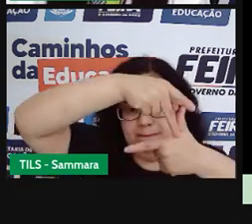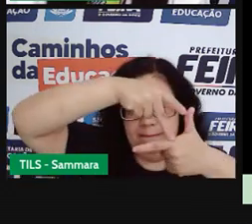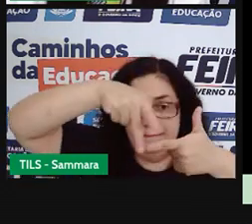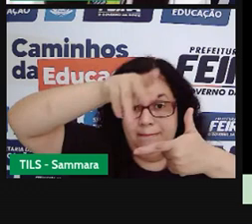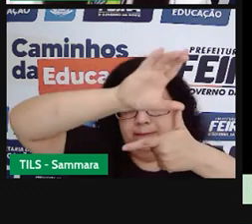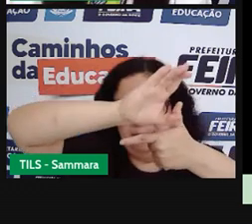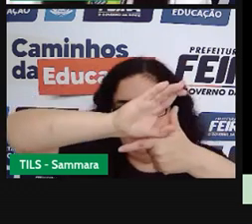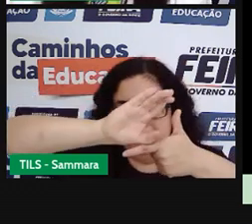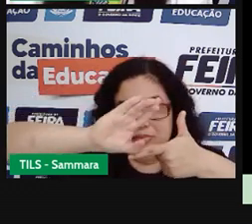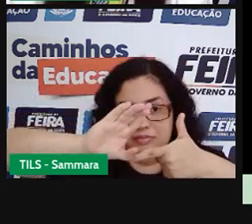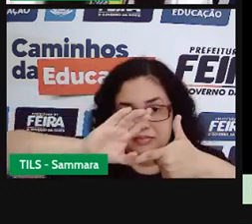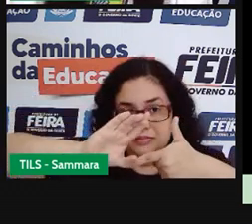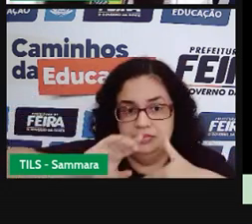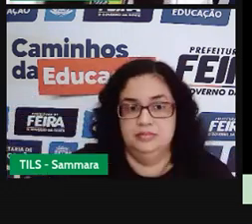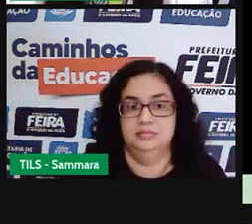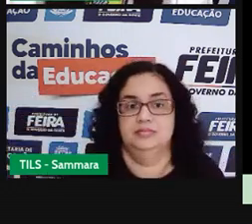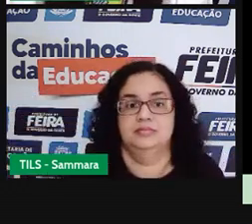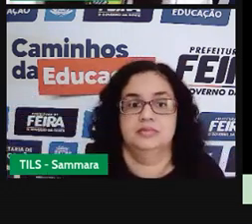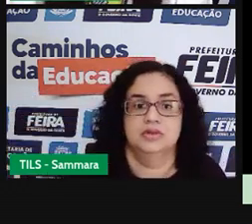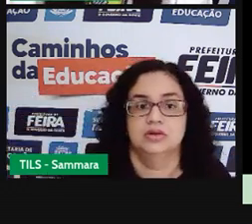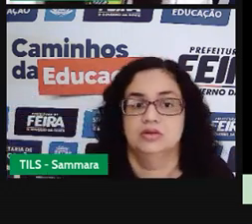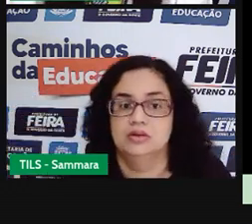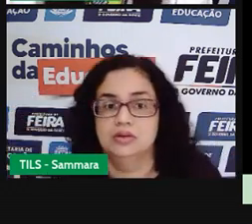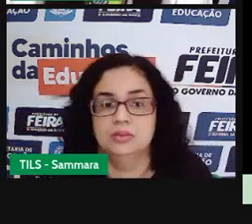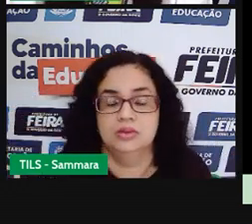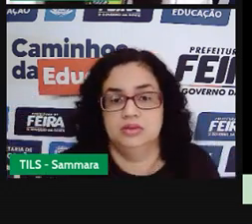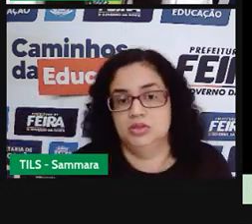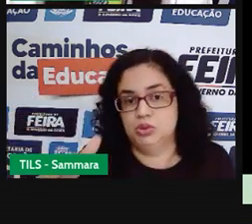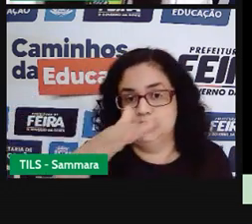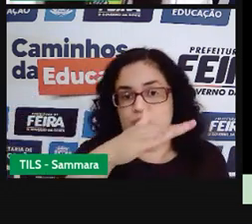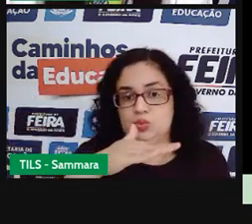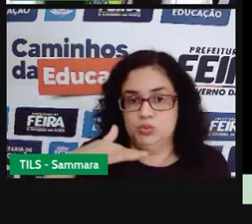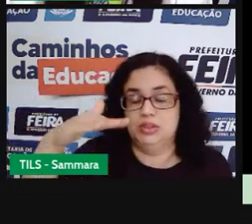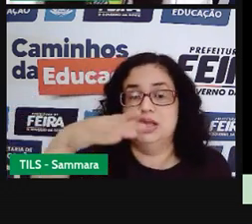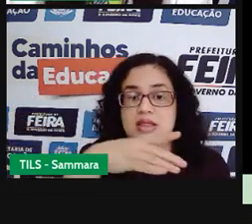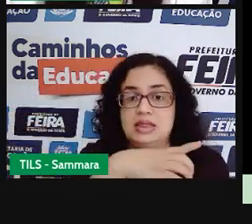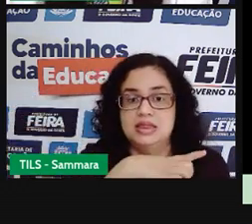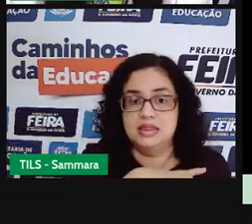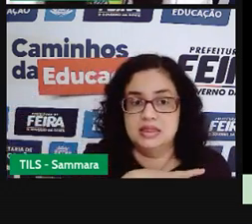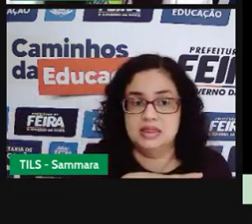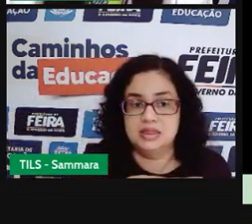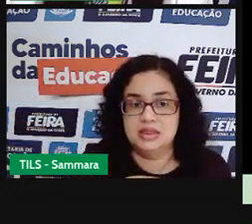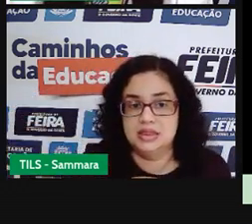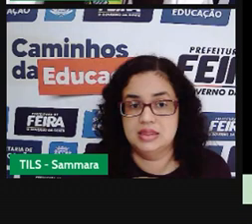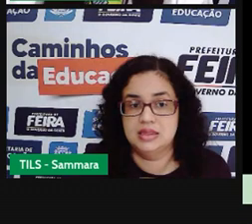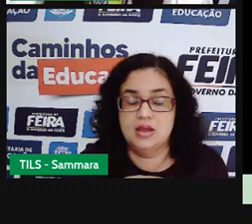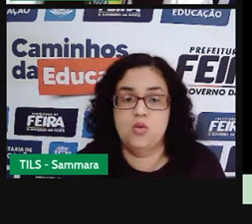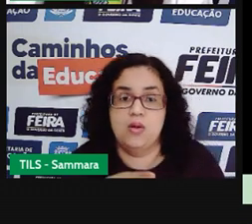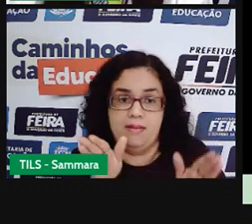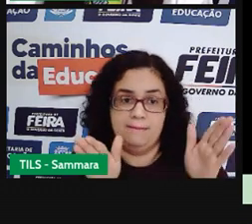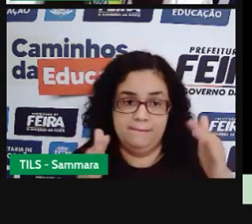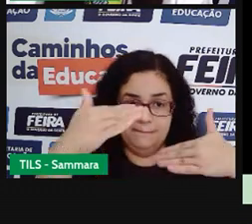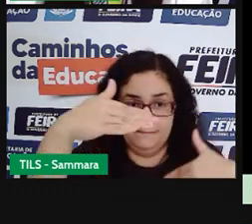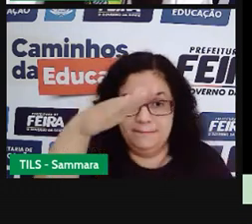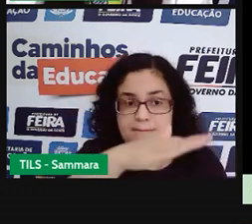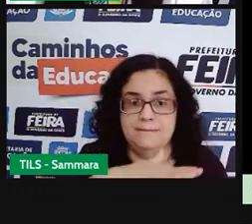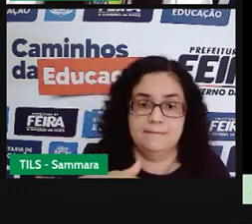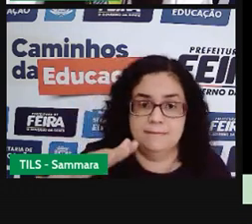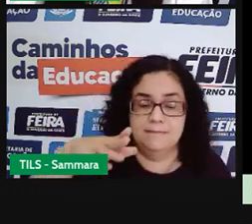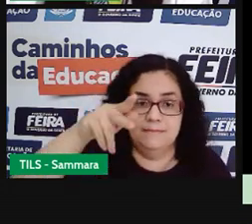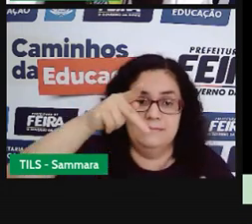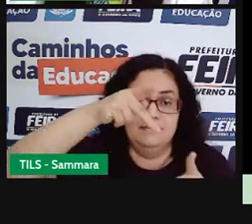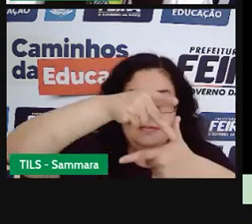espacial e Aqui nós temos a planificação do paralelepípedo onde esse